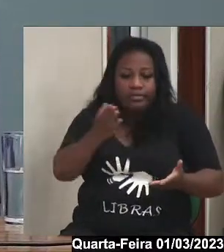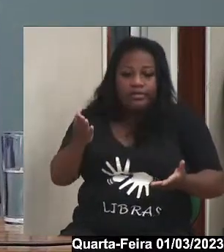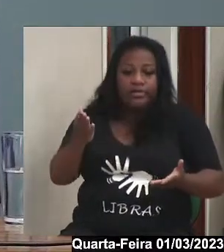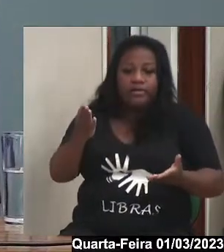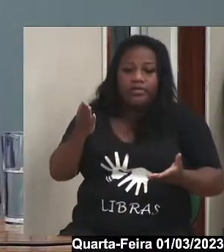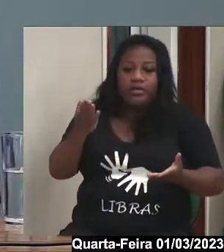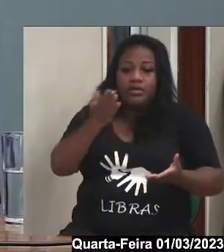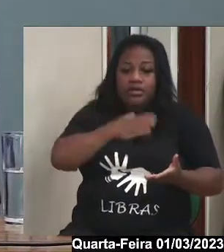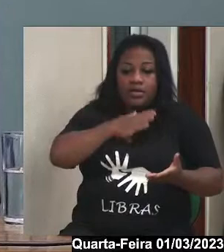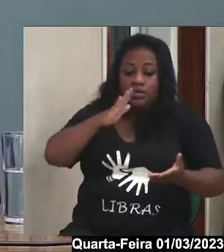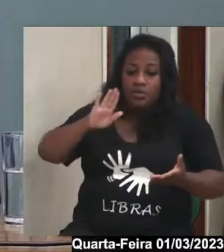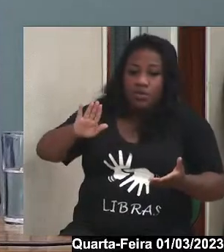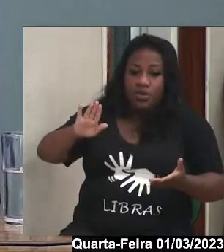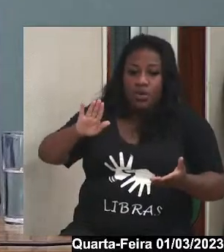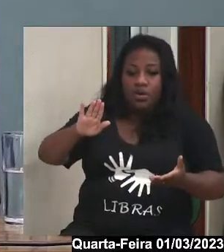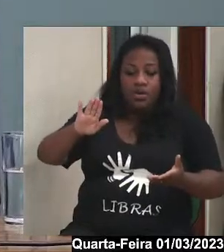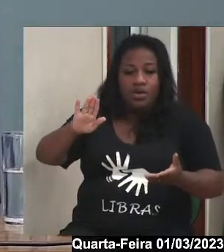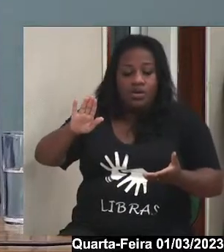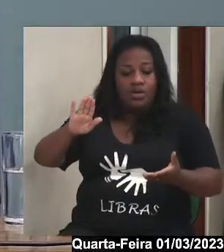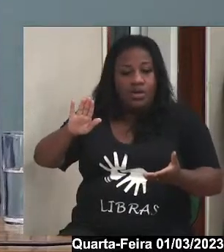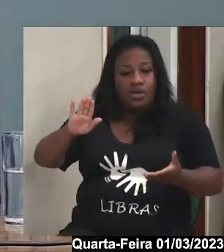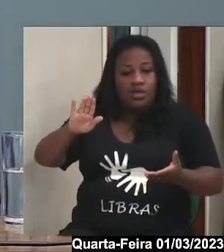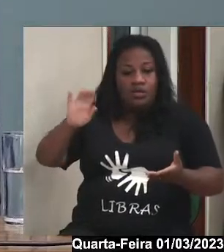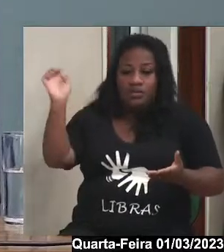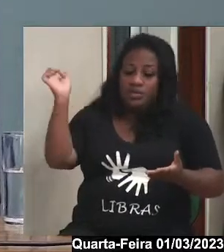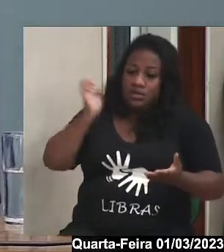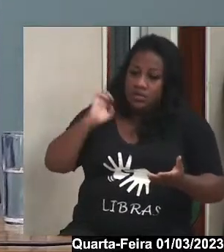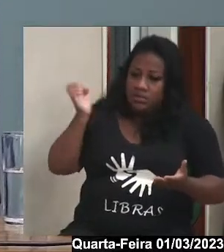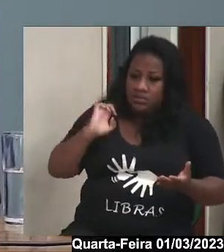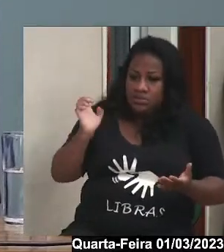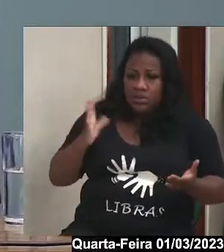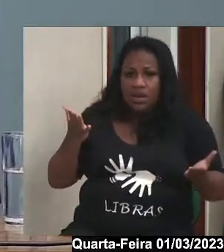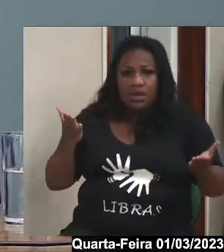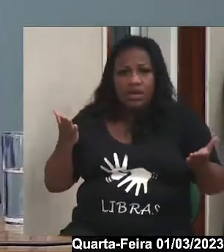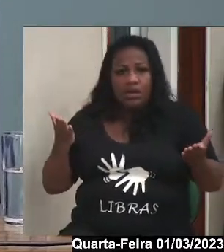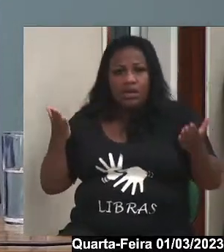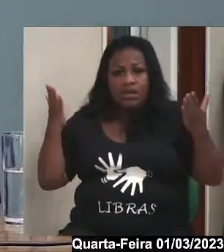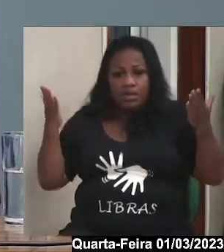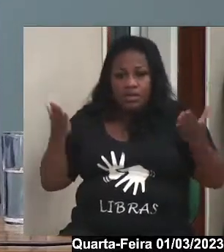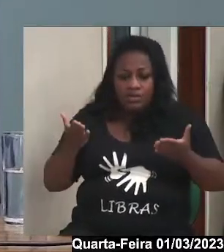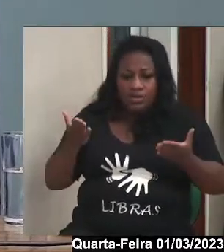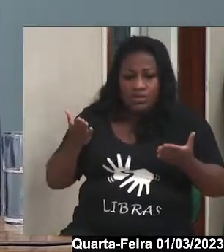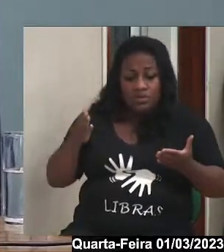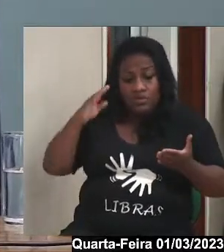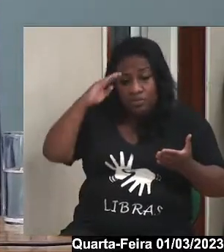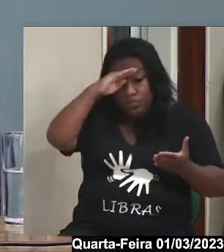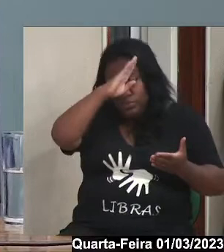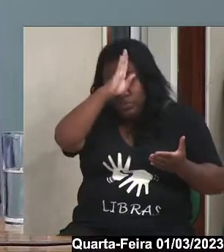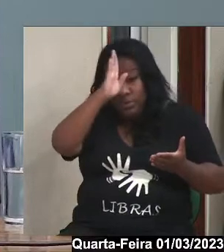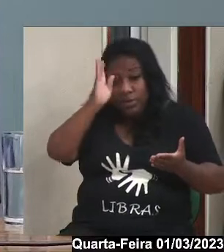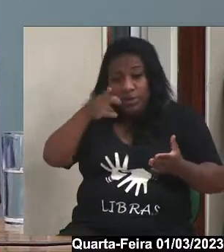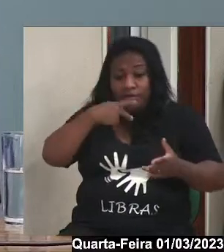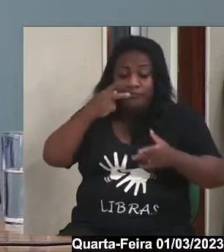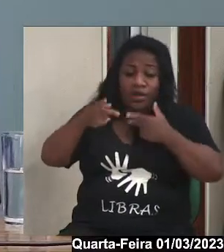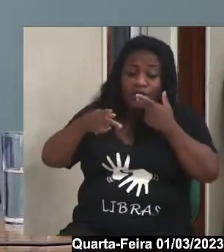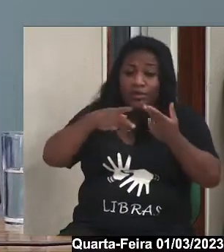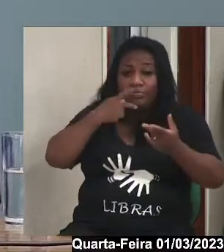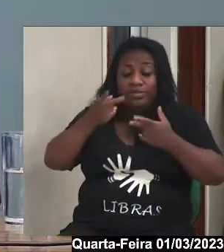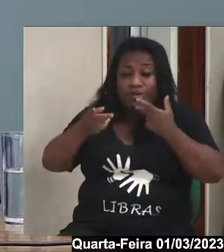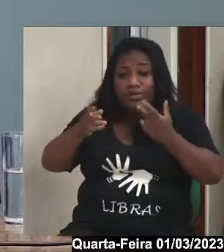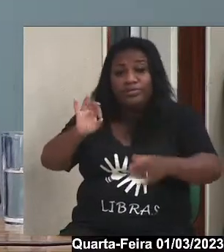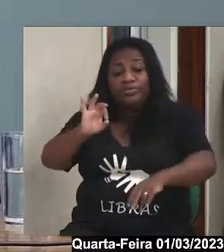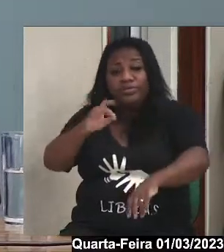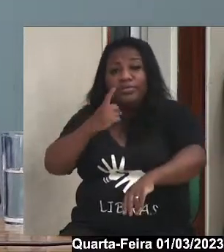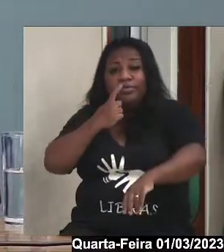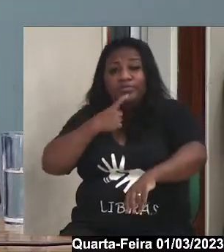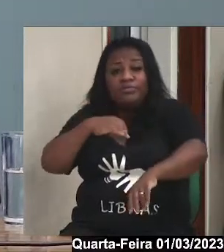homofóbico, falaram que o Bolsonaro era canibal na última eleição. Então, se falaram tudo isso do Bolsonaro, falaram tanto do Ney Santos,